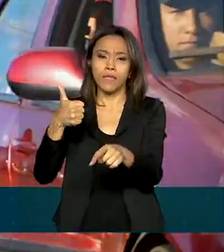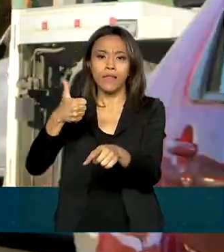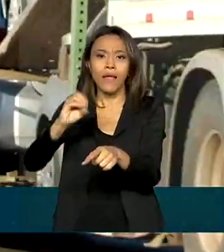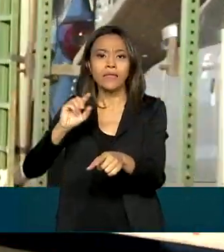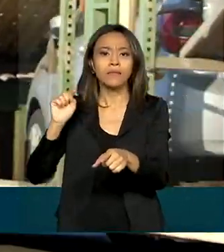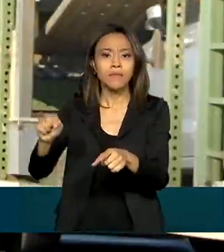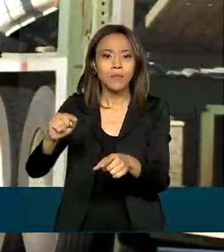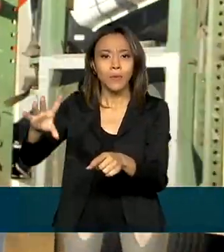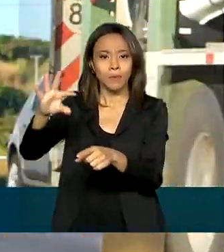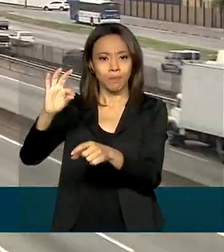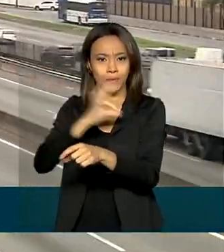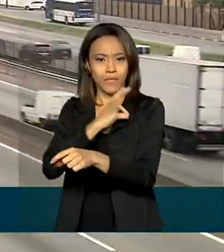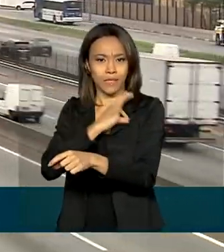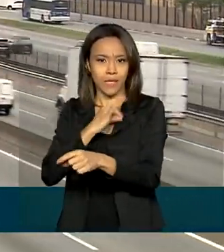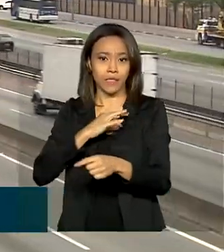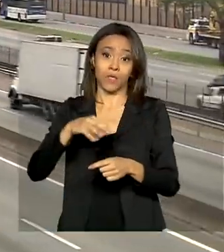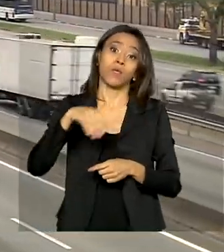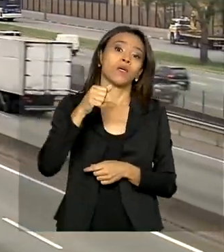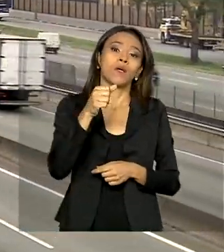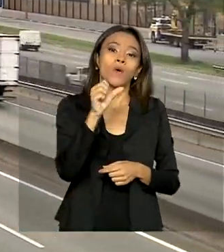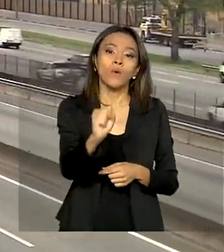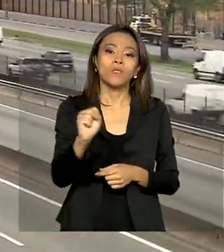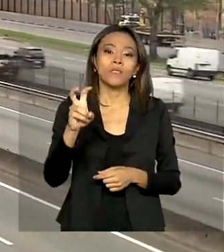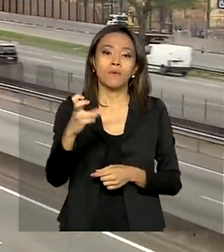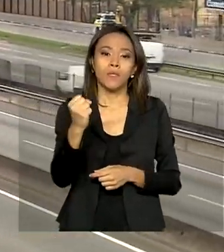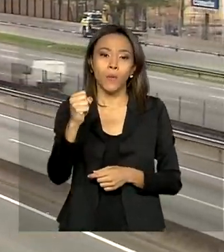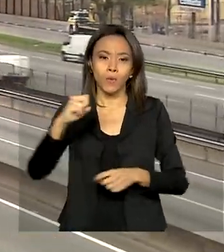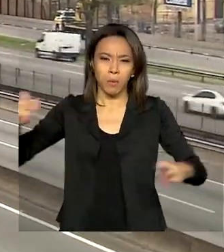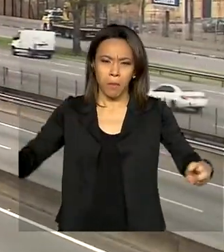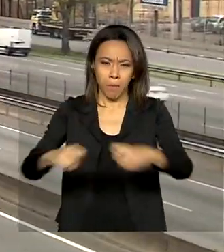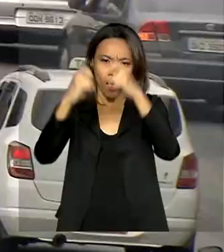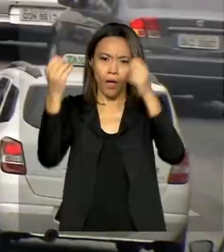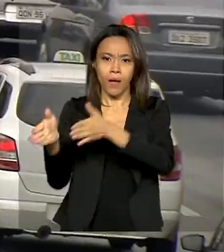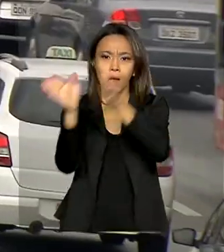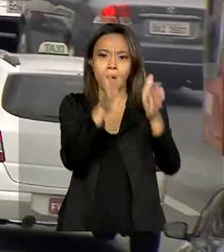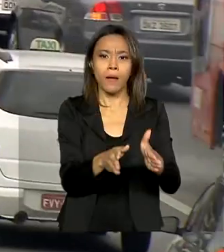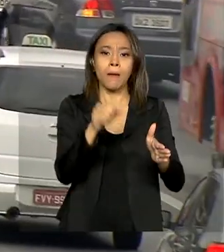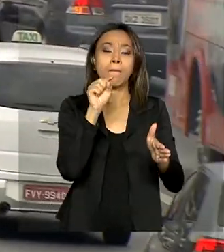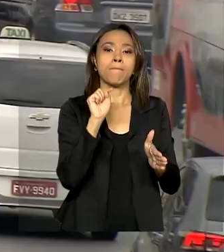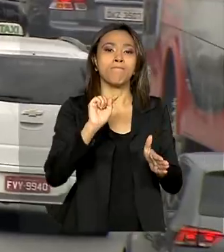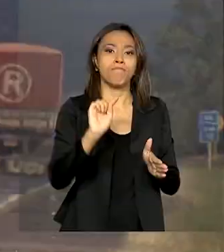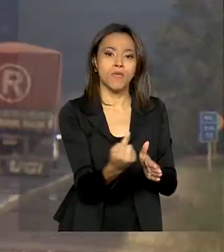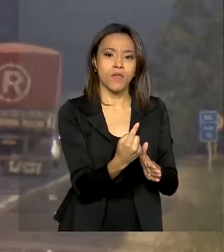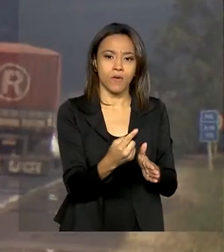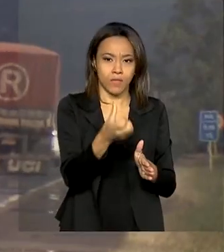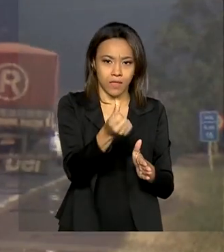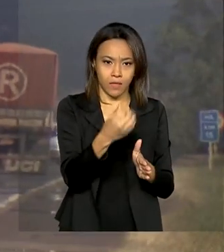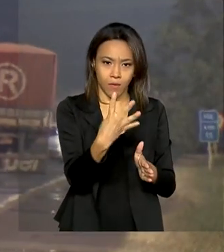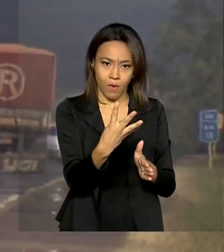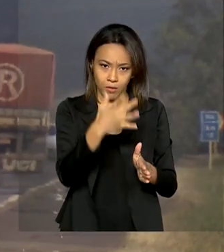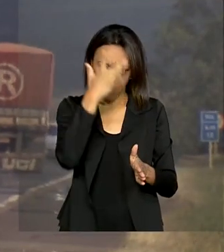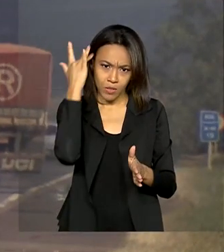policiais registrou 858 acidentes com 1.064 pessoas feridas e 86